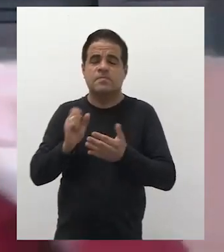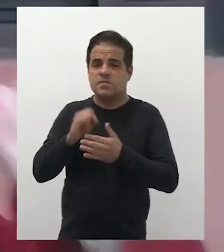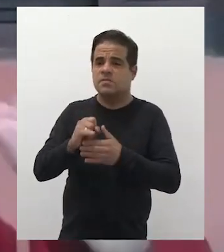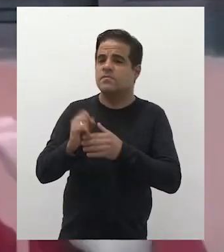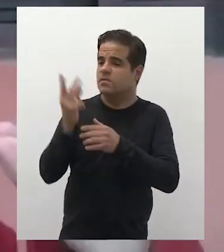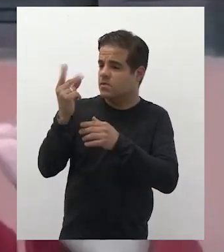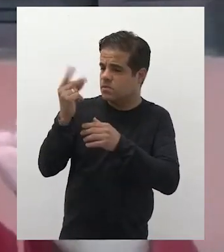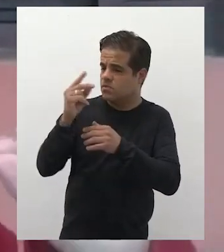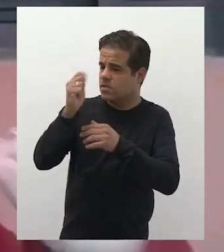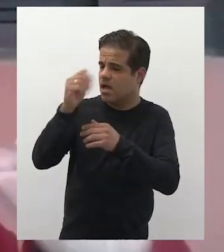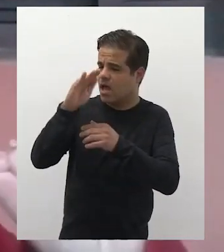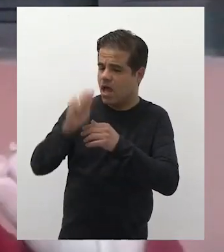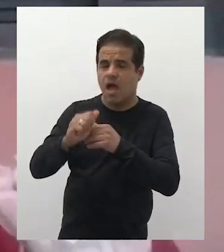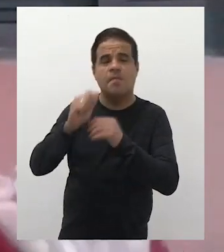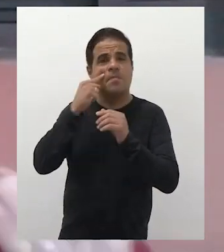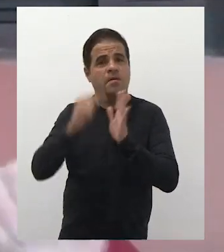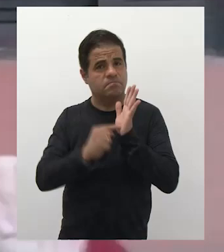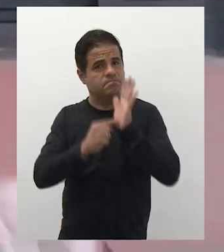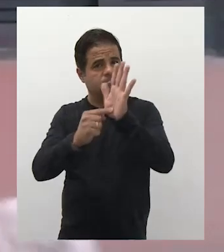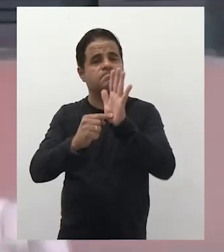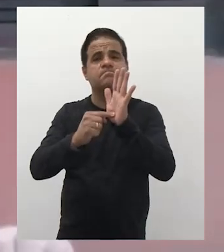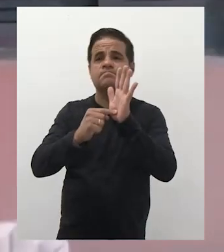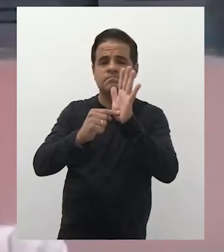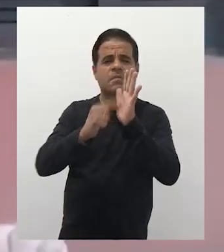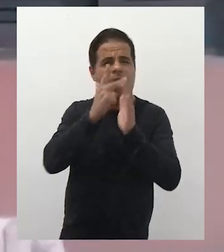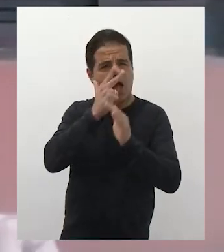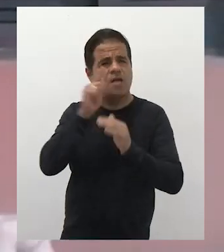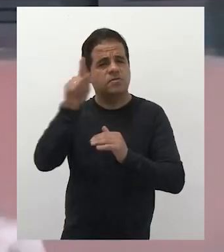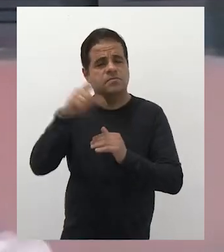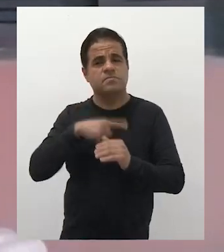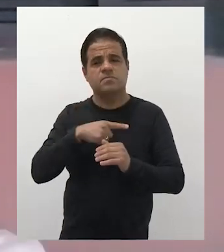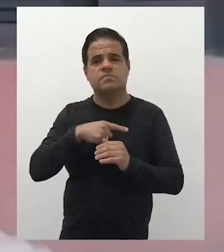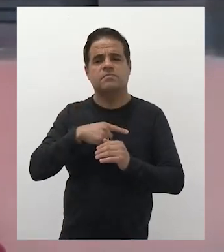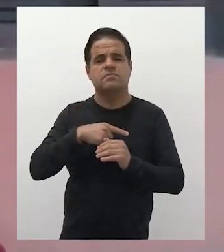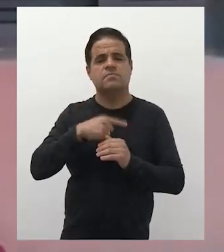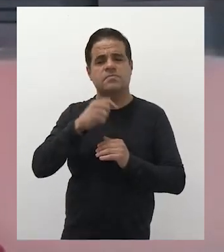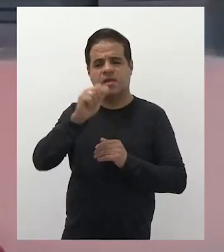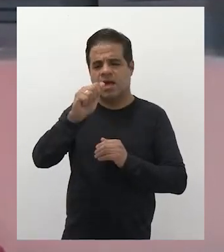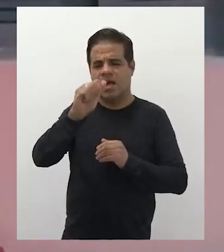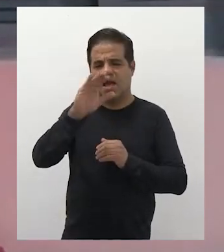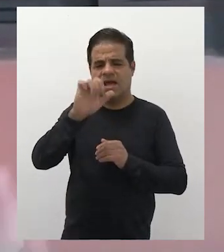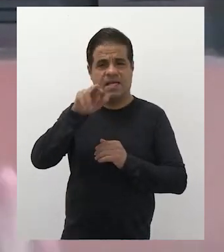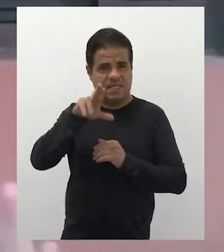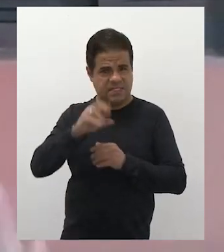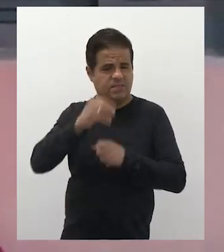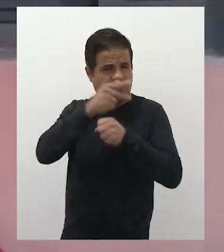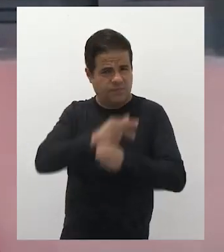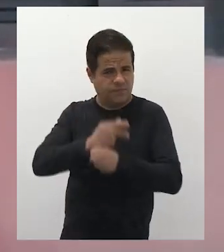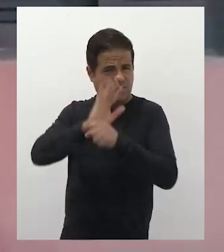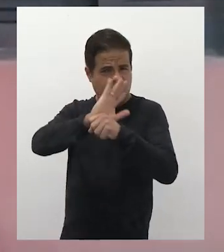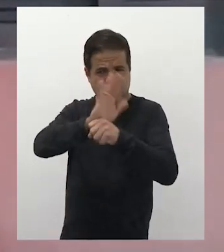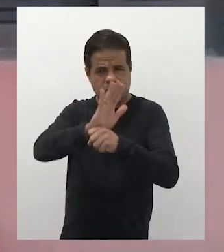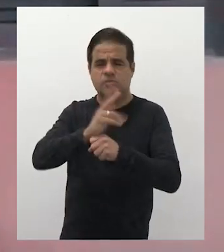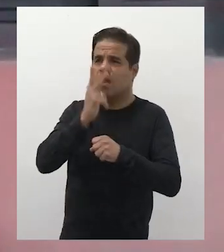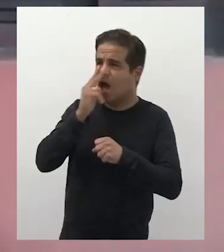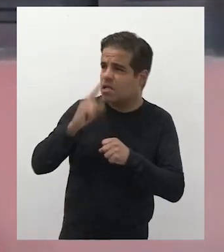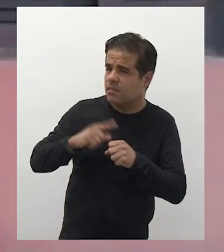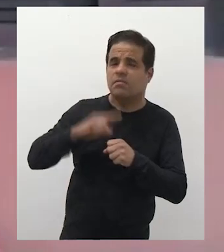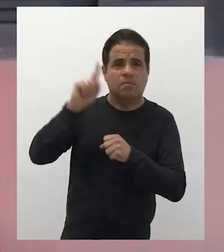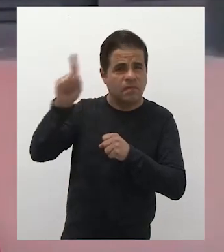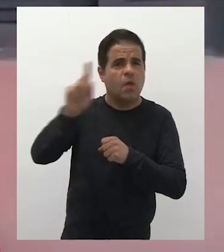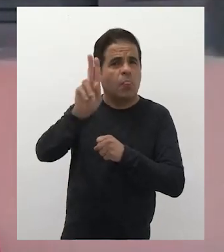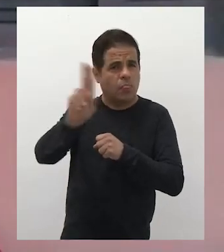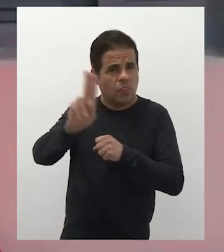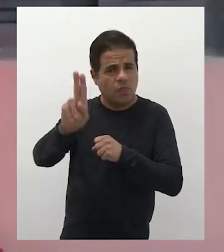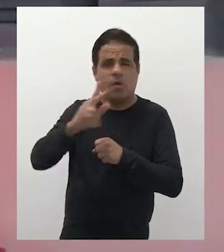segunda aba que aparece ali, se não me engano, é acervo ou vídeos, tem um